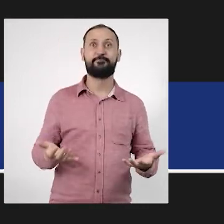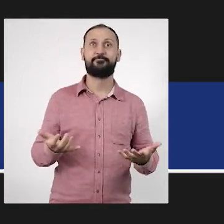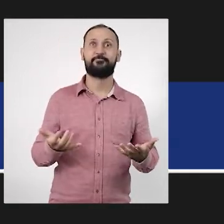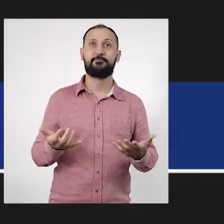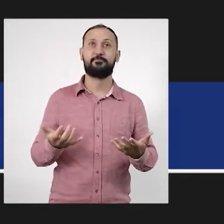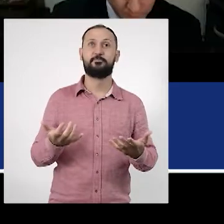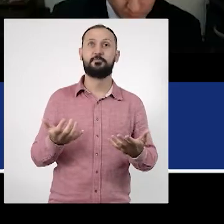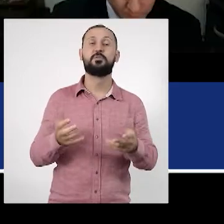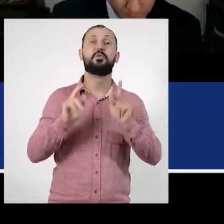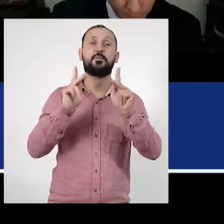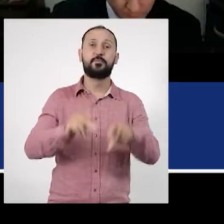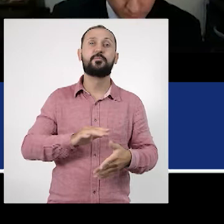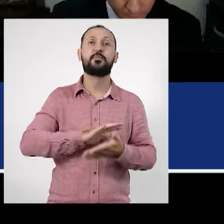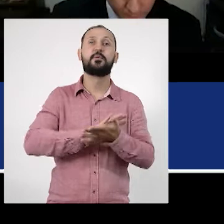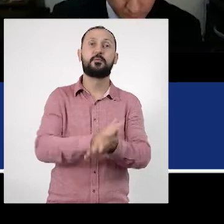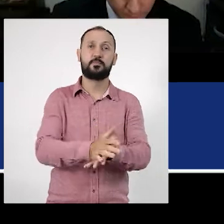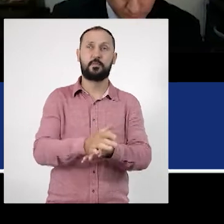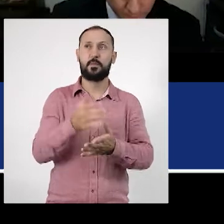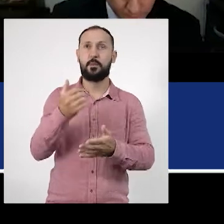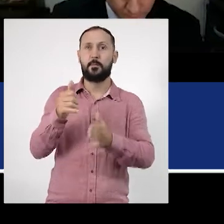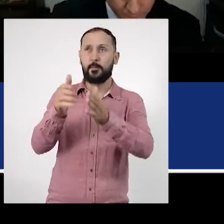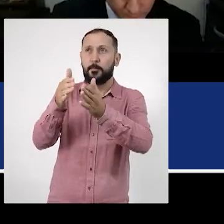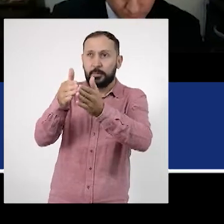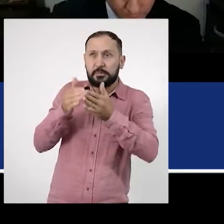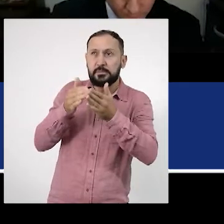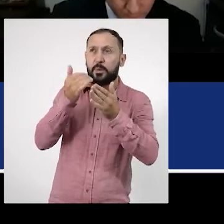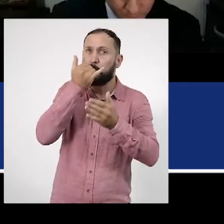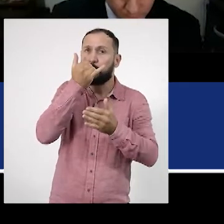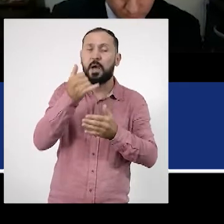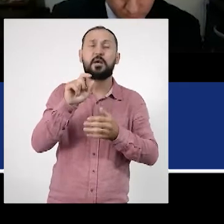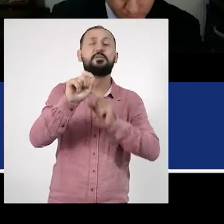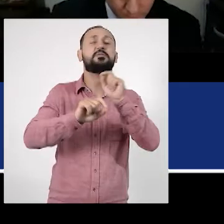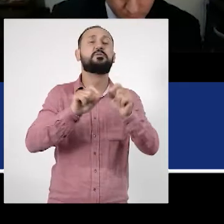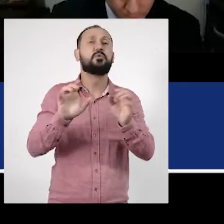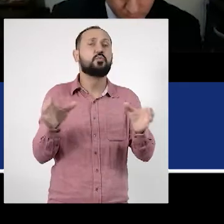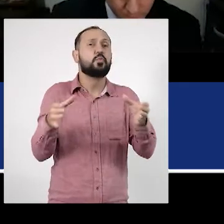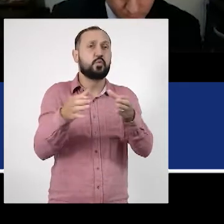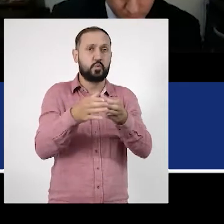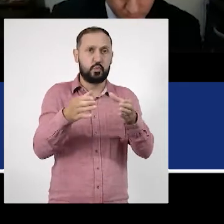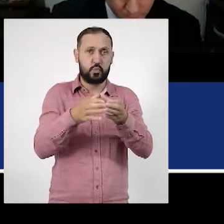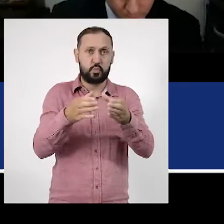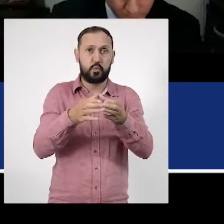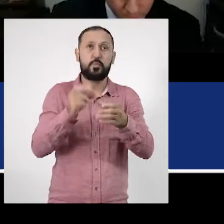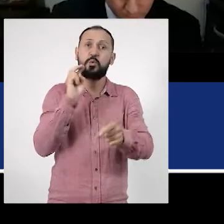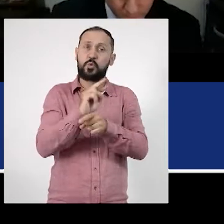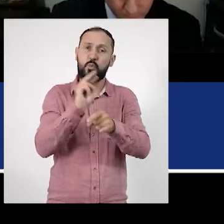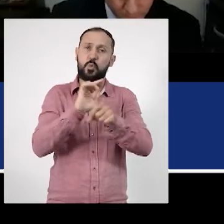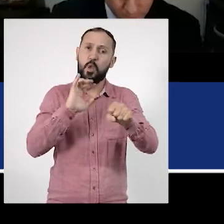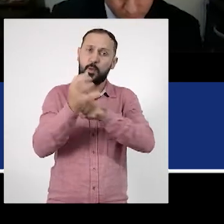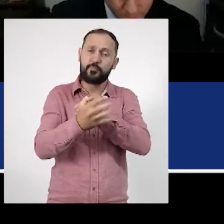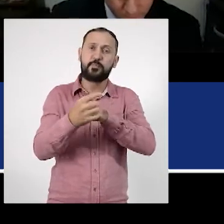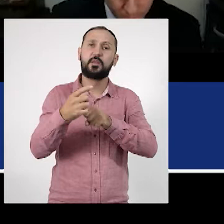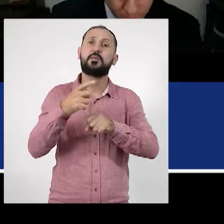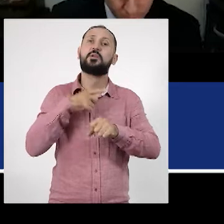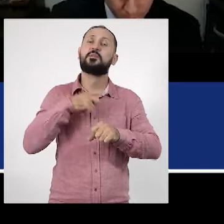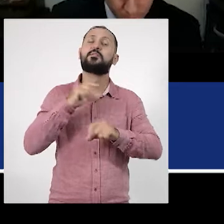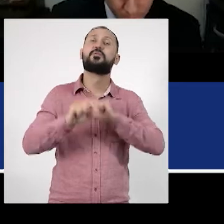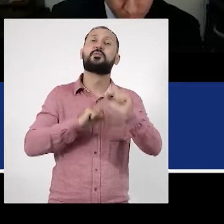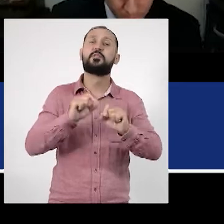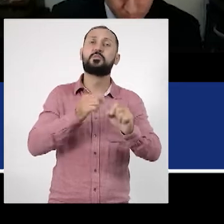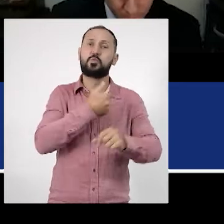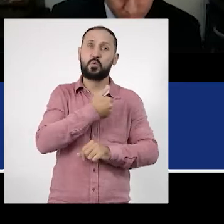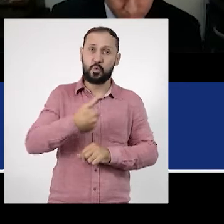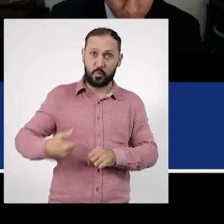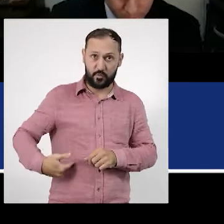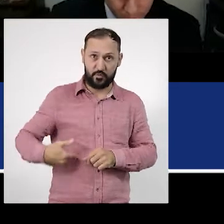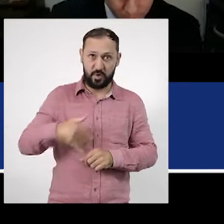de genocídio. Fazendo um apelo à Vossa Excelência para que a nossa comissão da pandemia aqui da Assembleia recebesse do governo